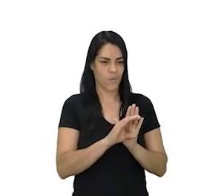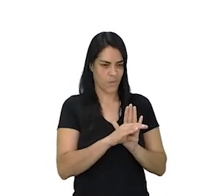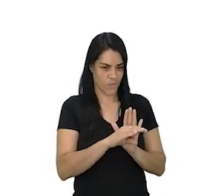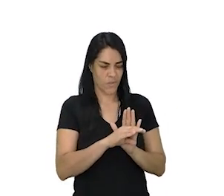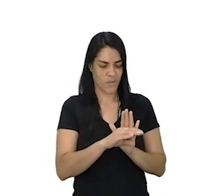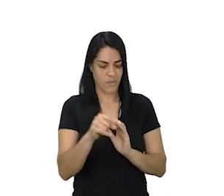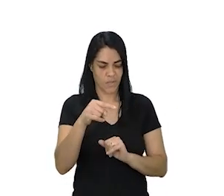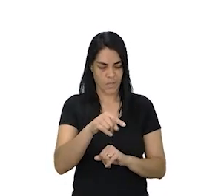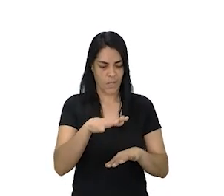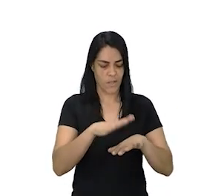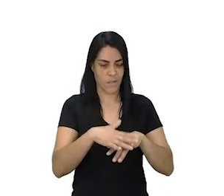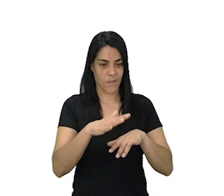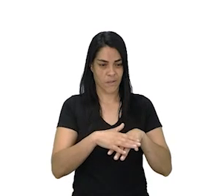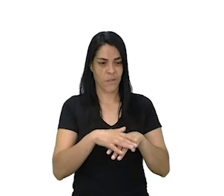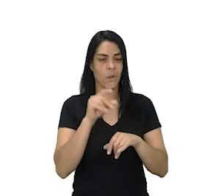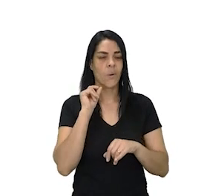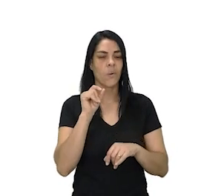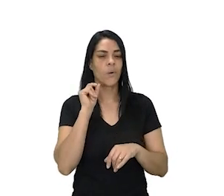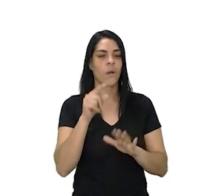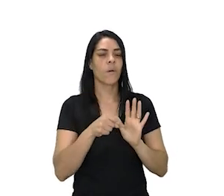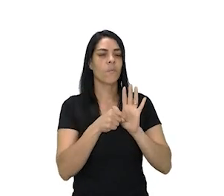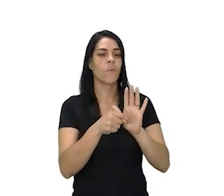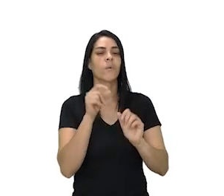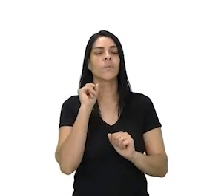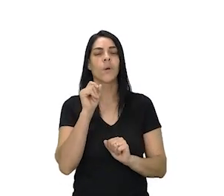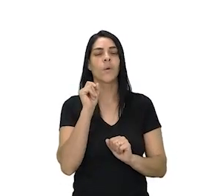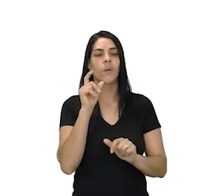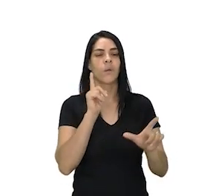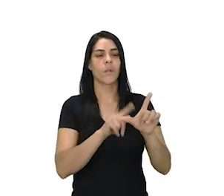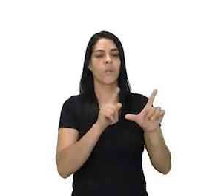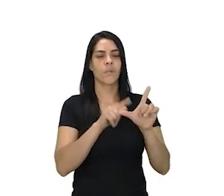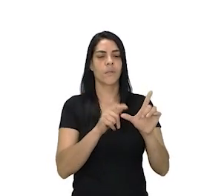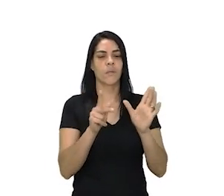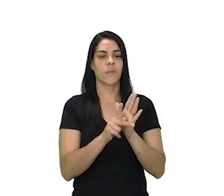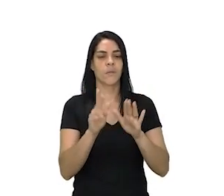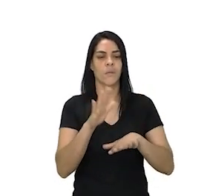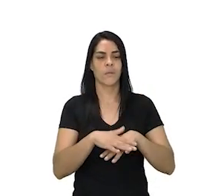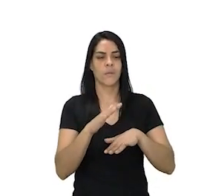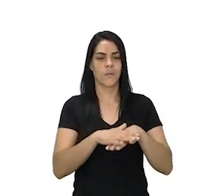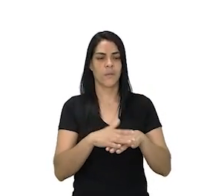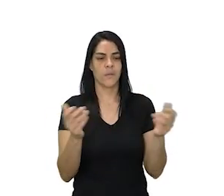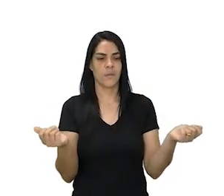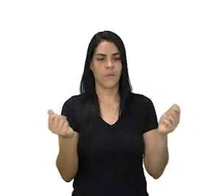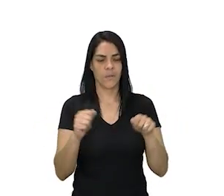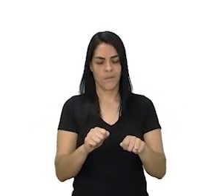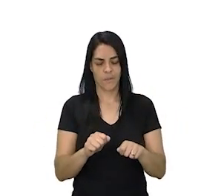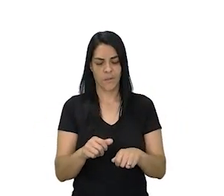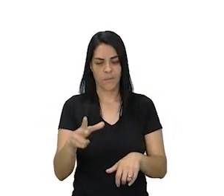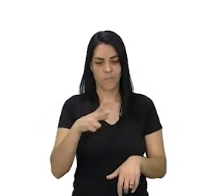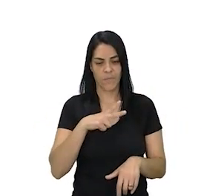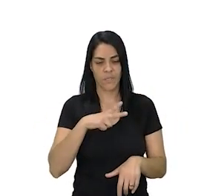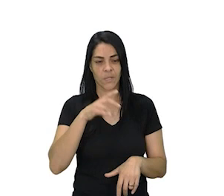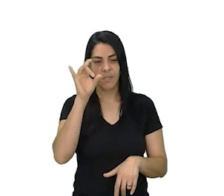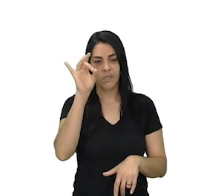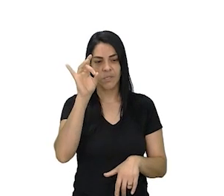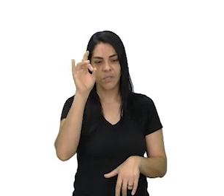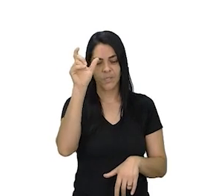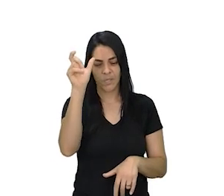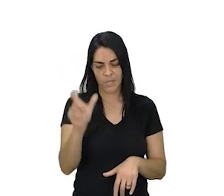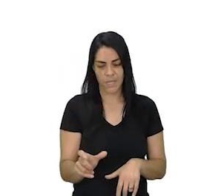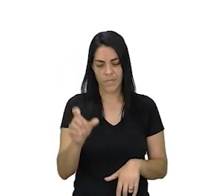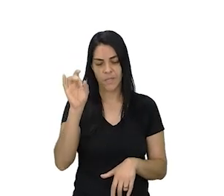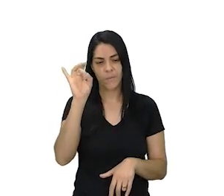de matemática. Ele traz que o letramento matemático é a capacidade individual, né, do sujeito